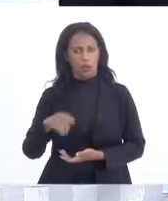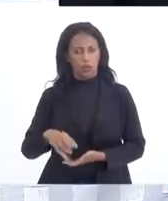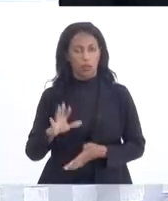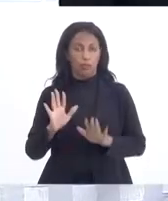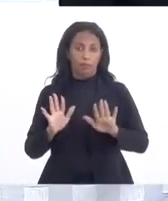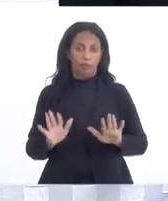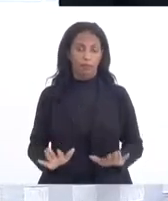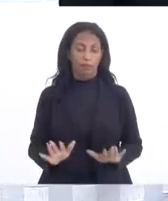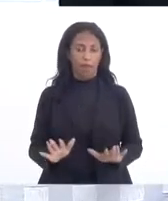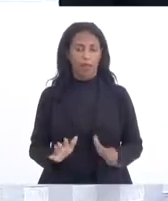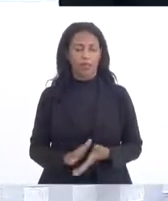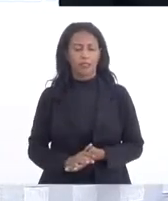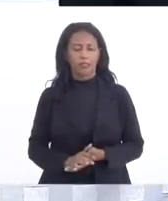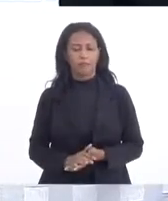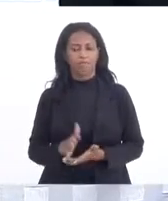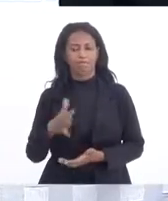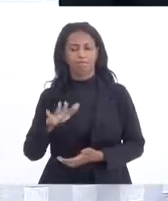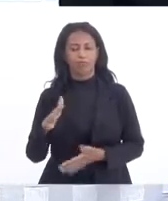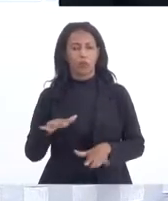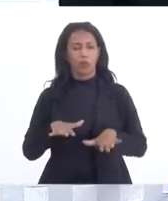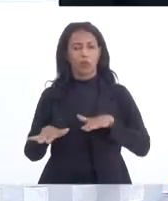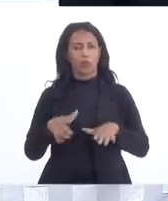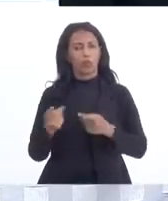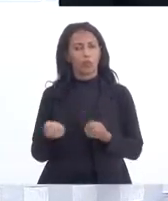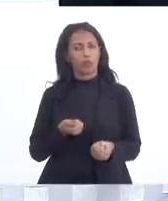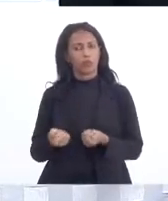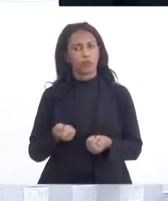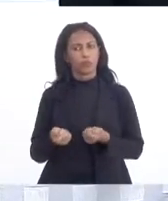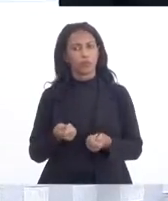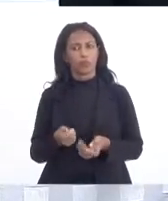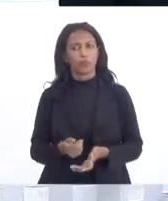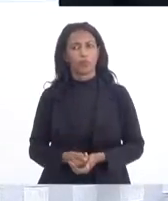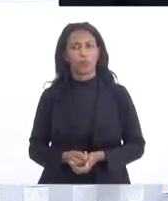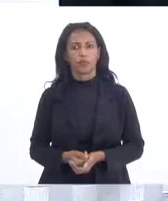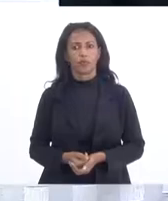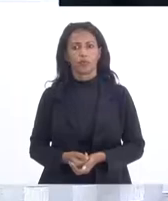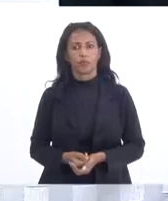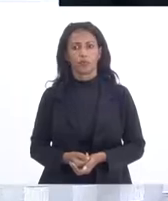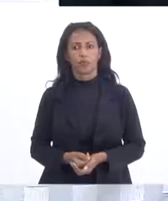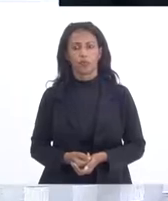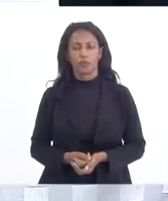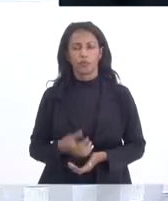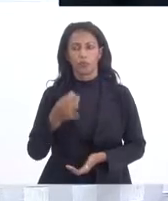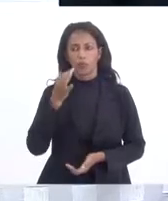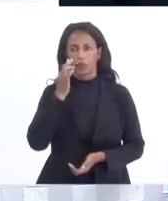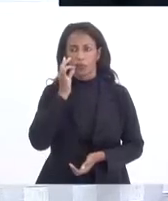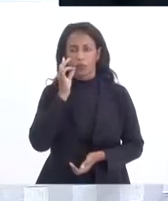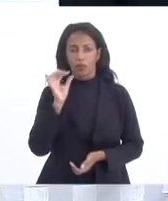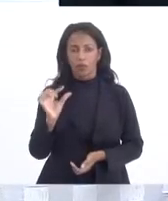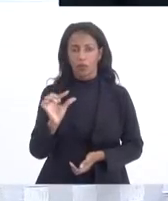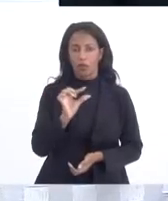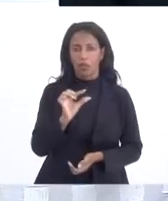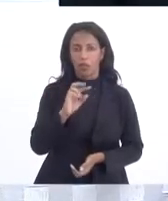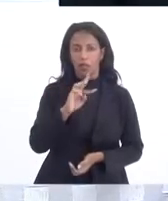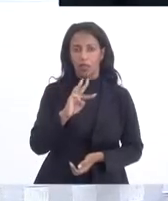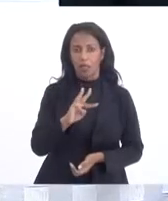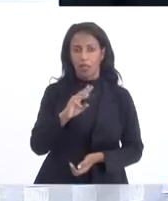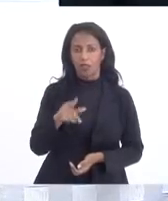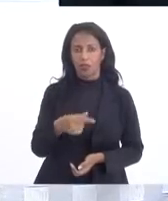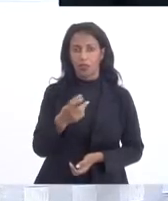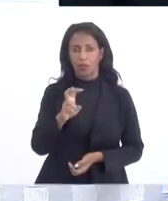Mas é estimado o movimento econômico, doutor Silvestre, do cafezinho, em 3,5